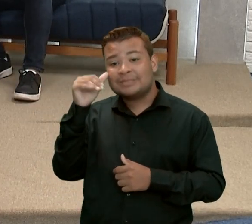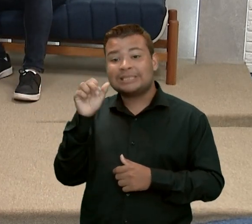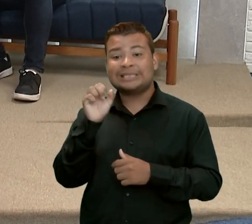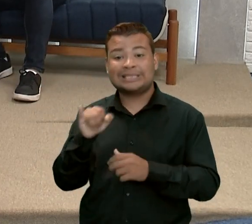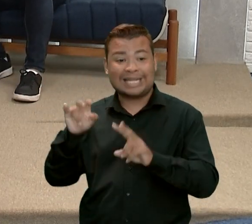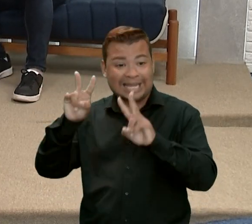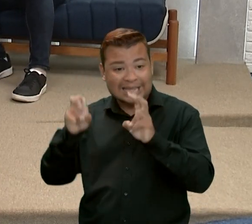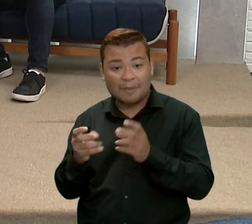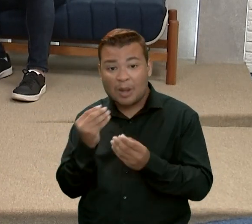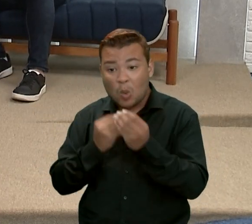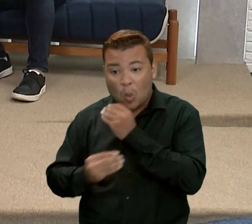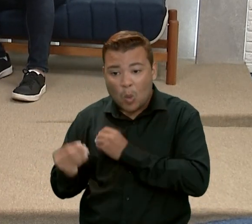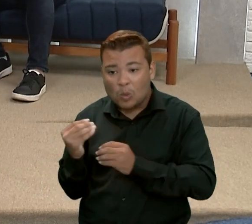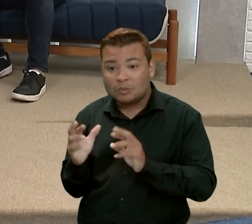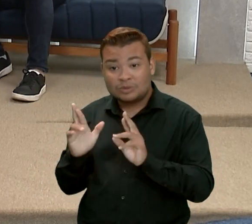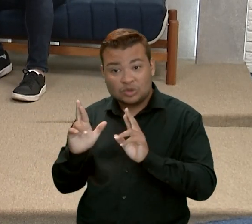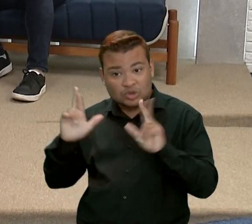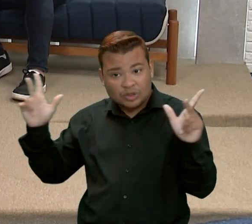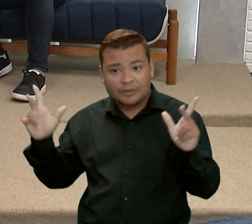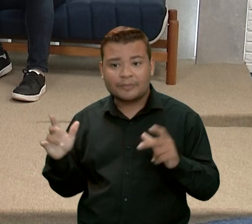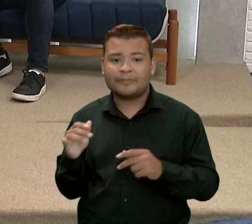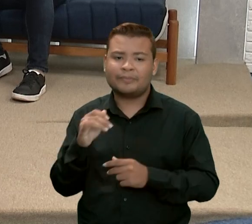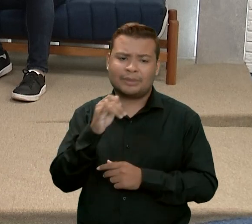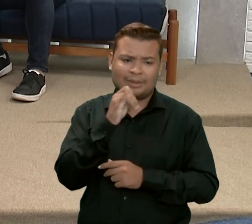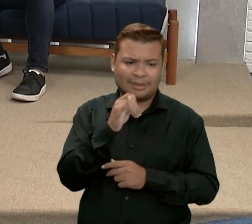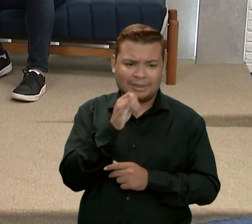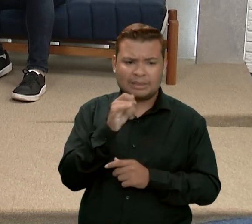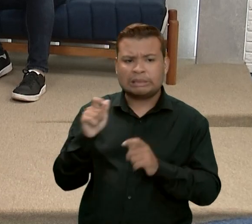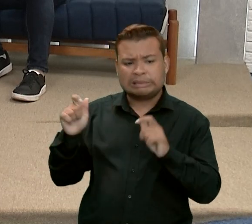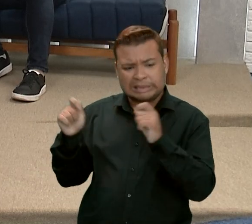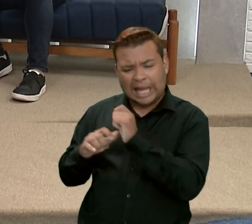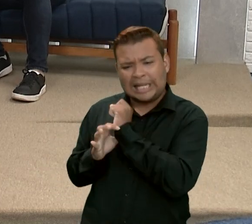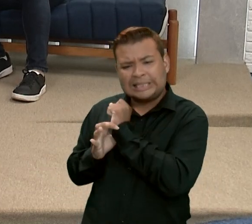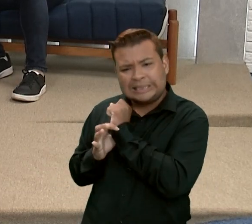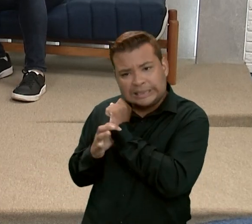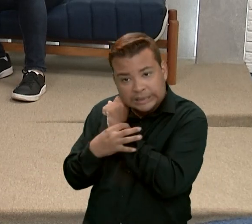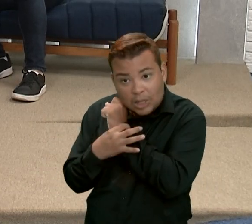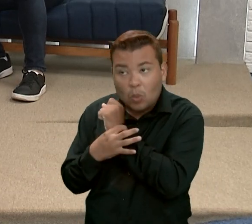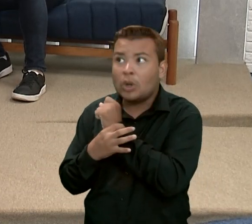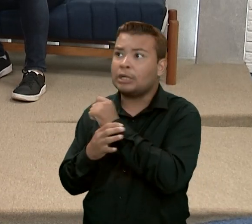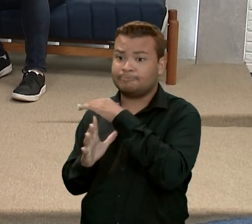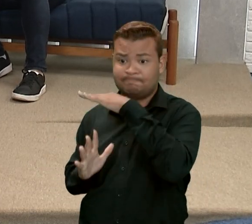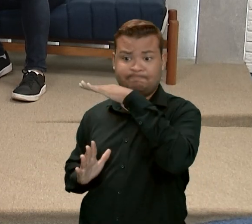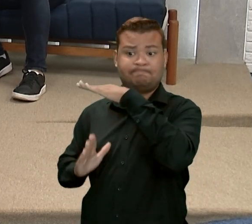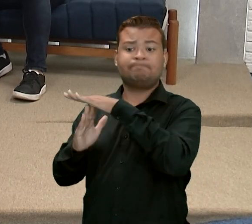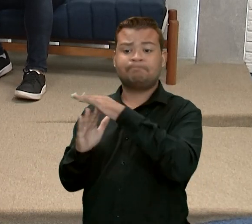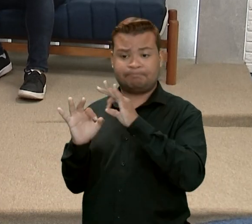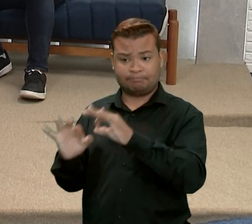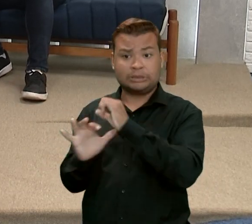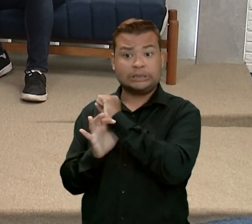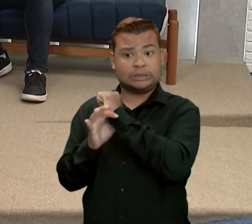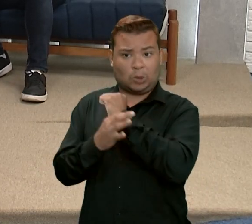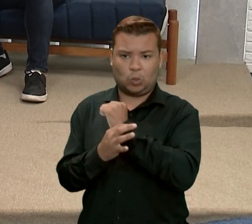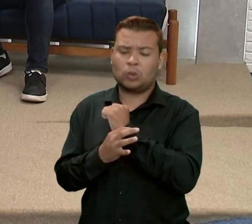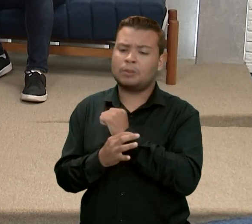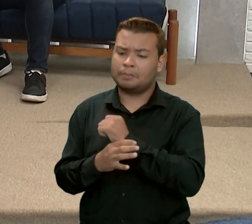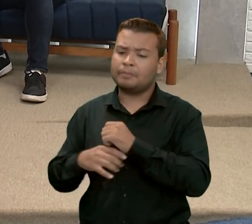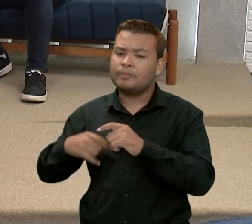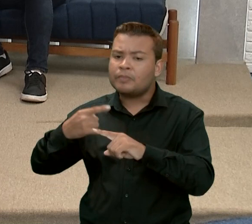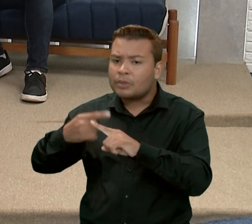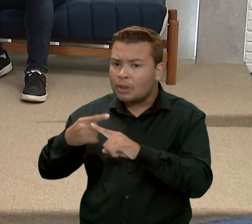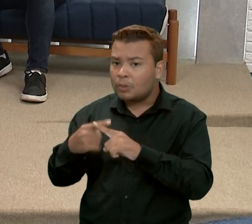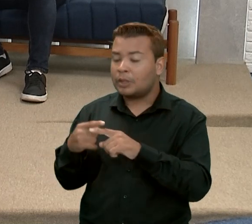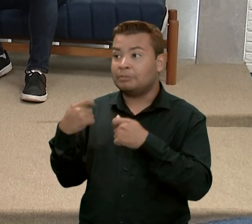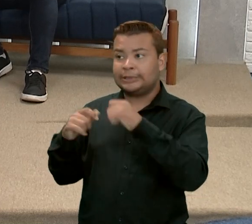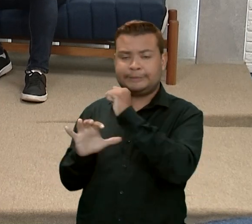alimentação diferente, se tem ali o mínimo de segurança, o mínimo não, o máximo de segurança, porque nesse caso estamos falando de máximo de